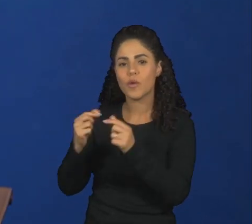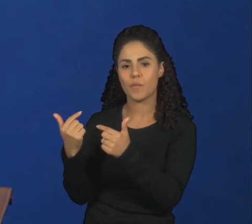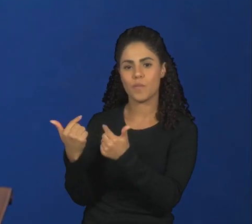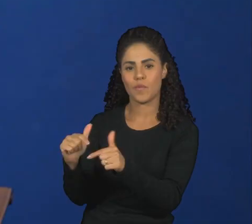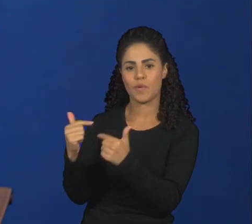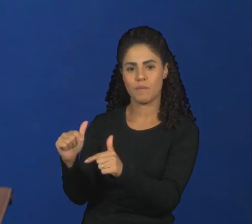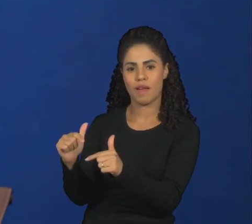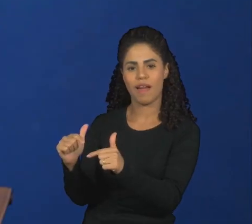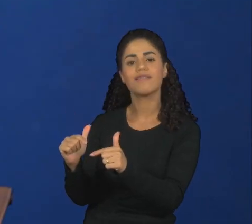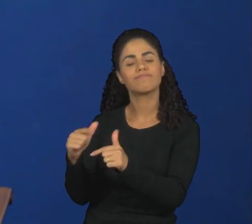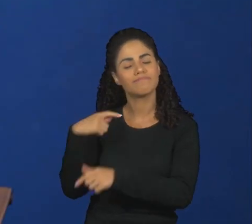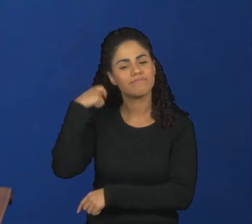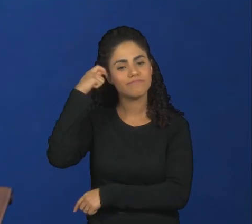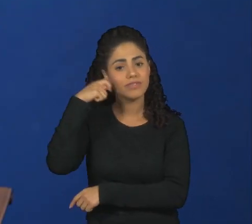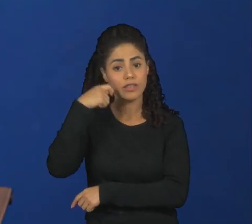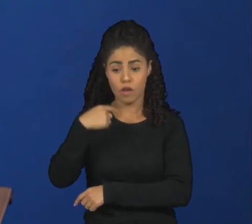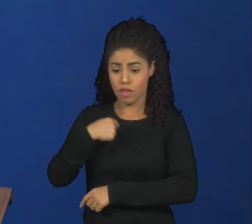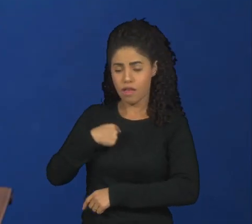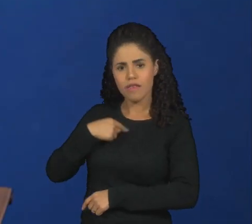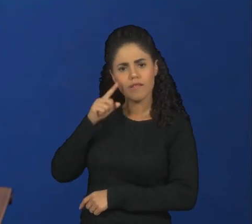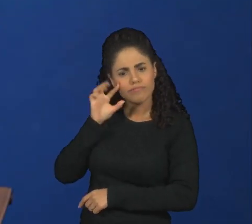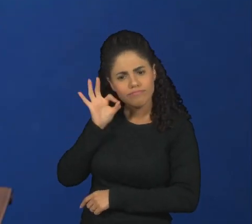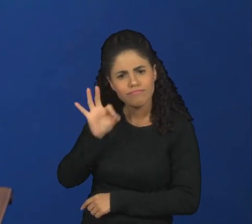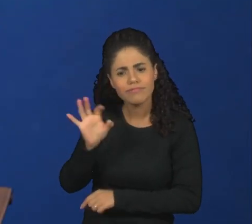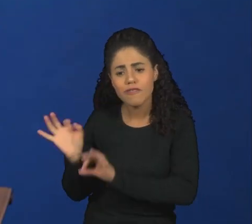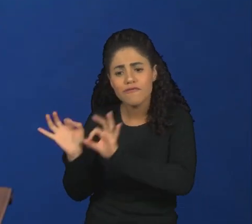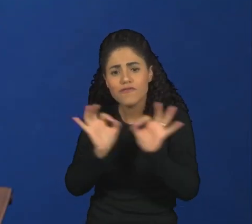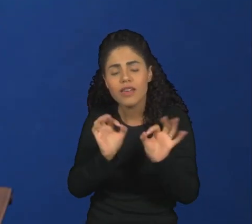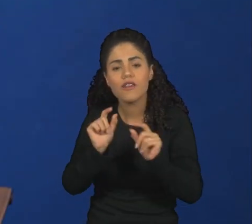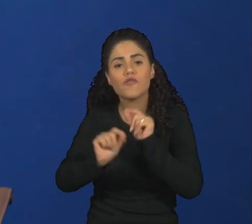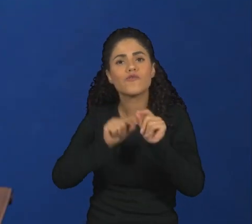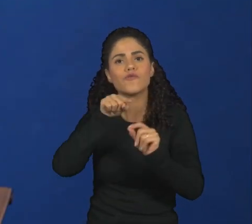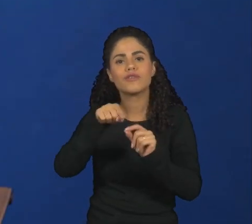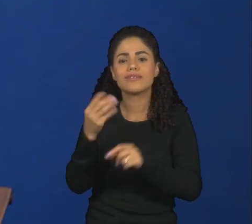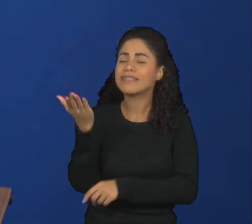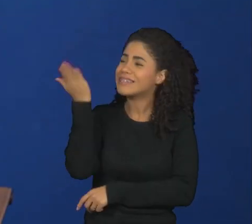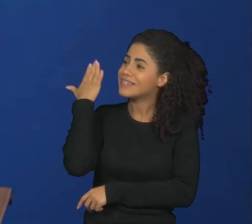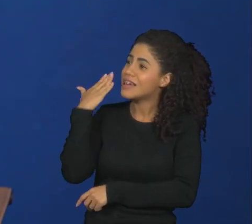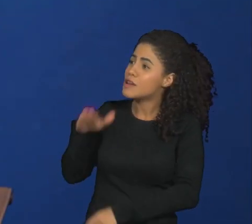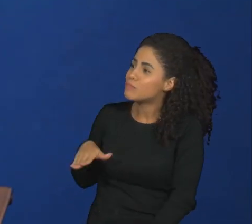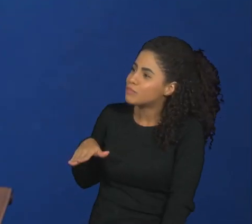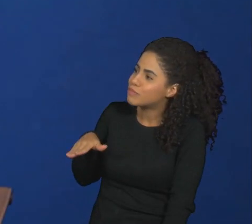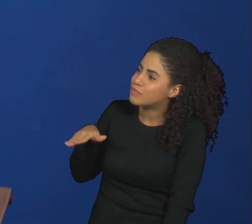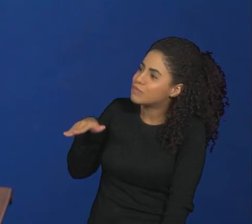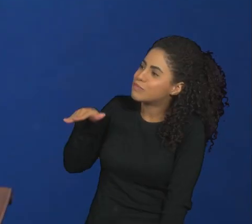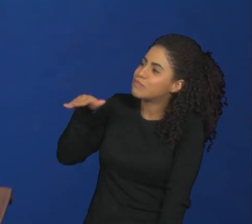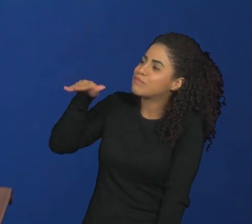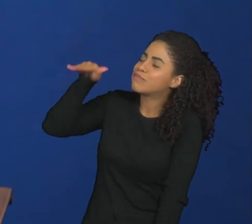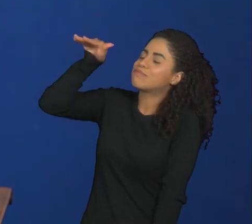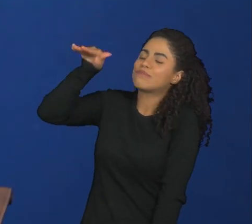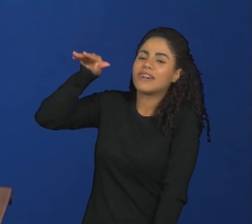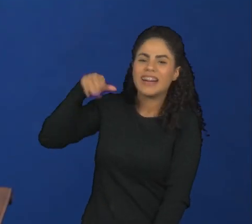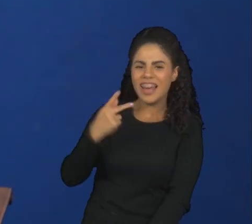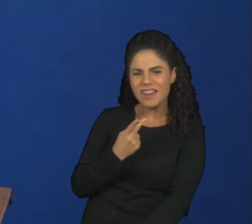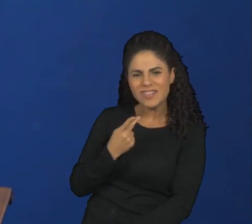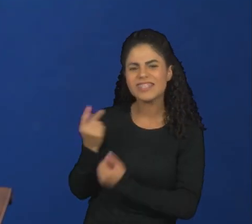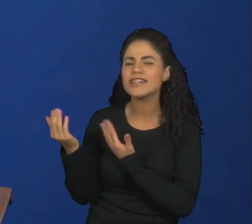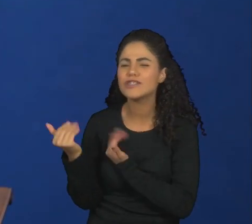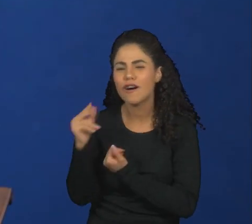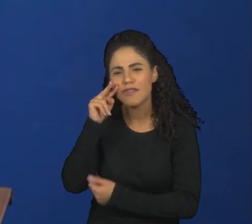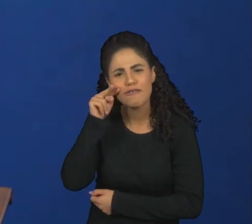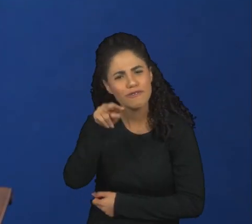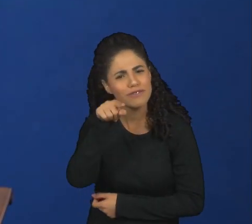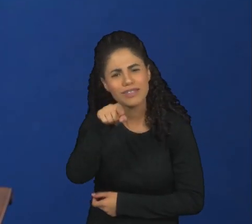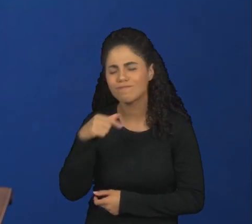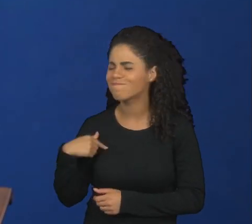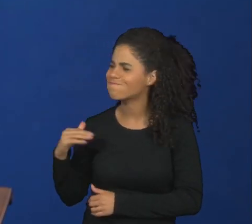ofício. E eu pude presenciar isso desde muito cedo, desde a gente jovenzito assim.